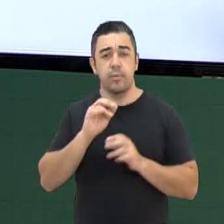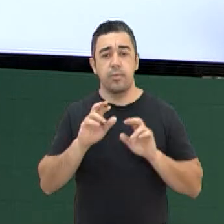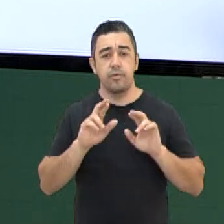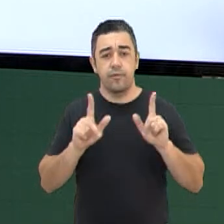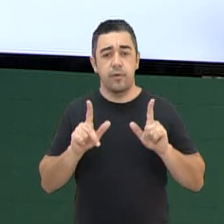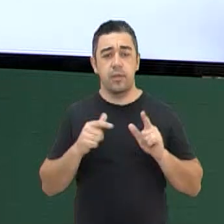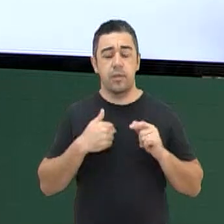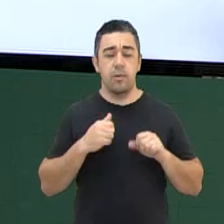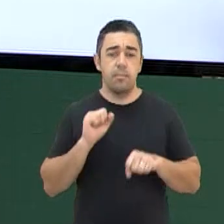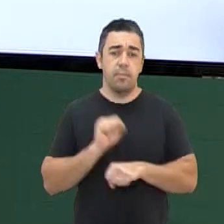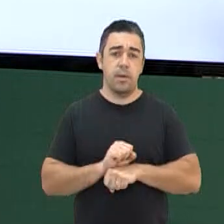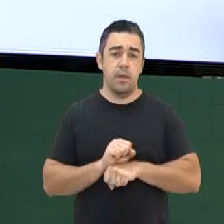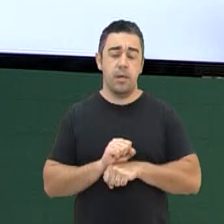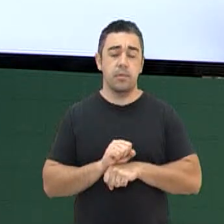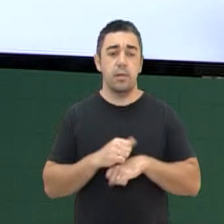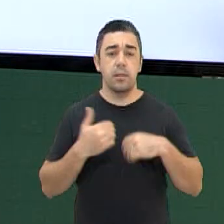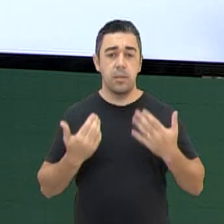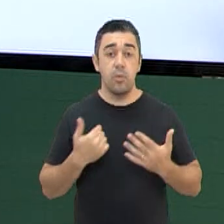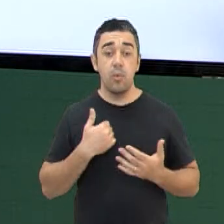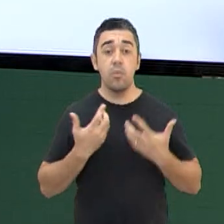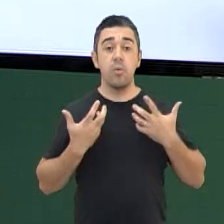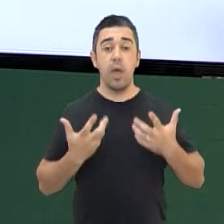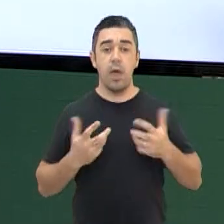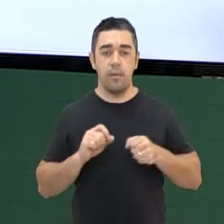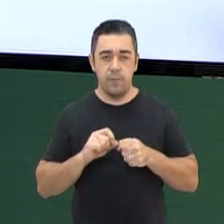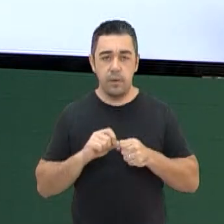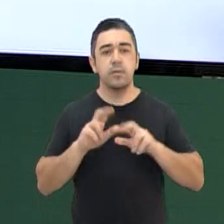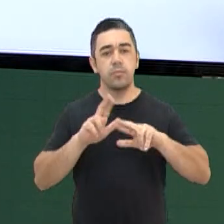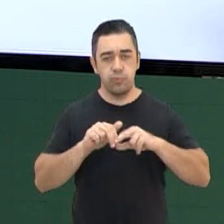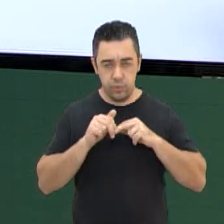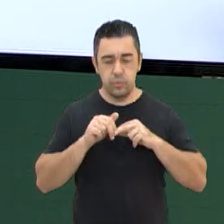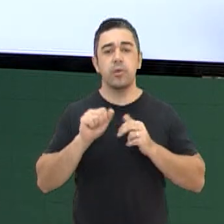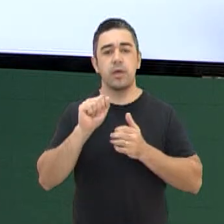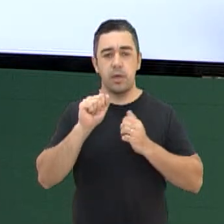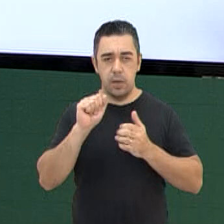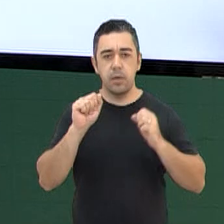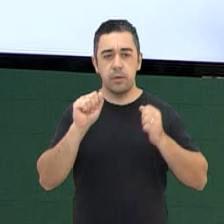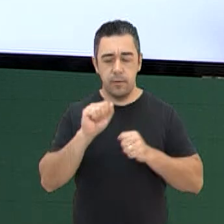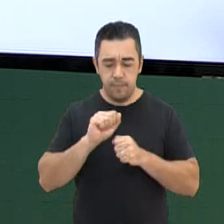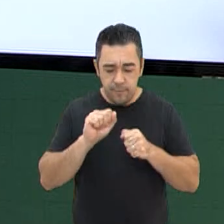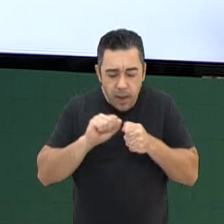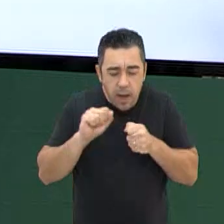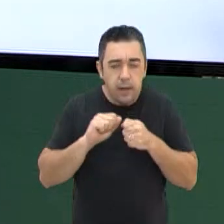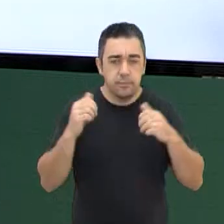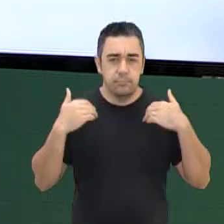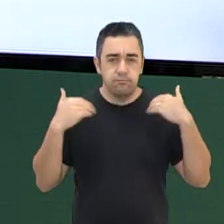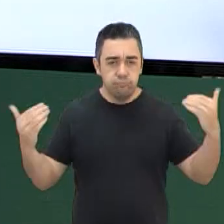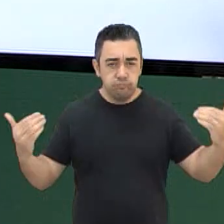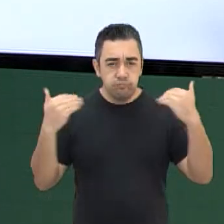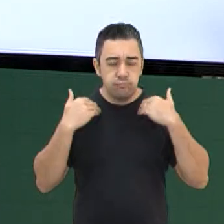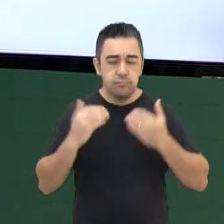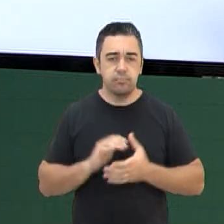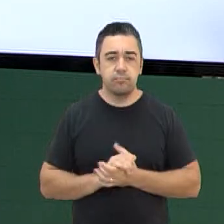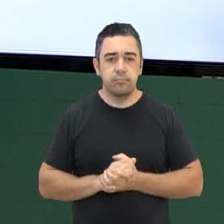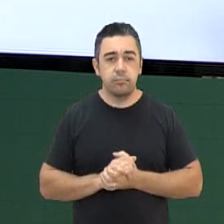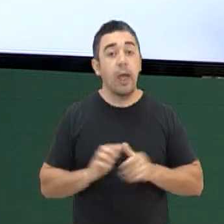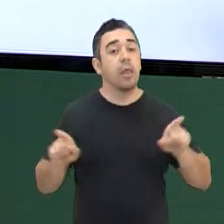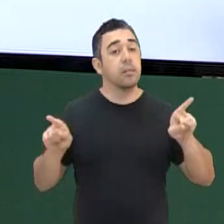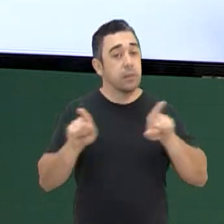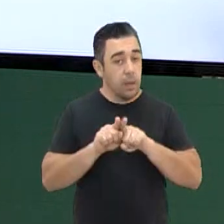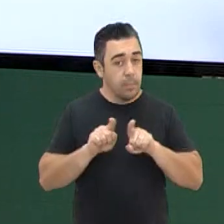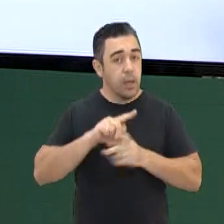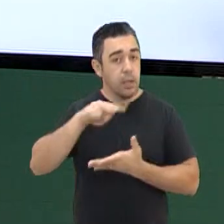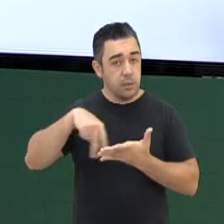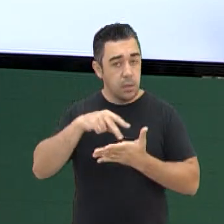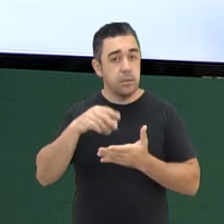movimento voluntário. Então, aqui configura atividade física. A dança também está relacionada a rituais